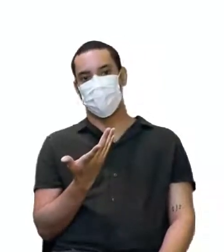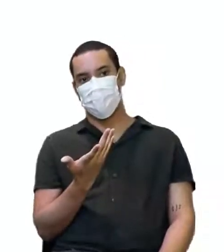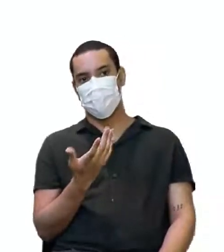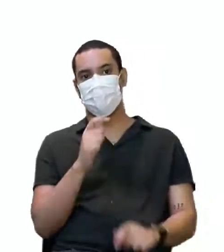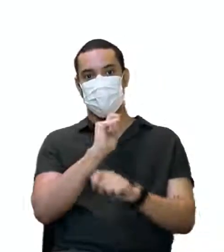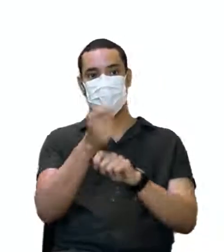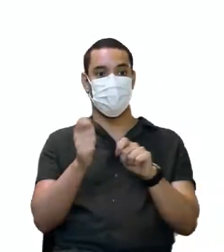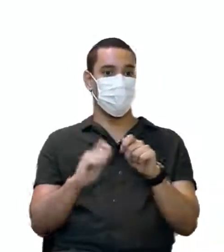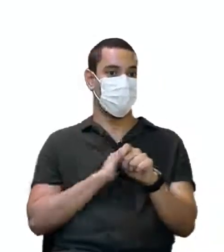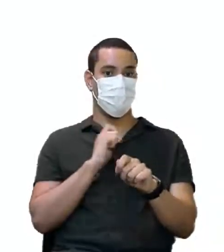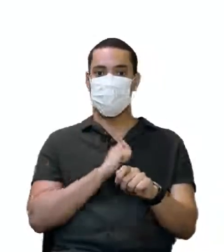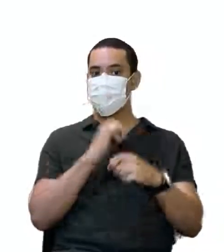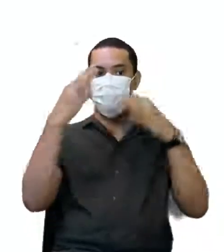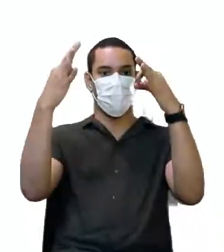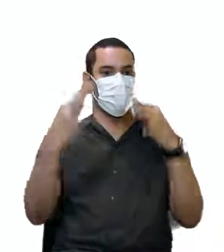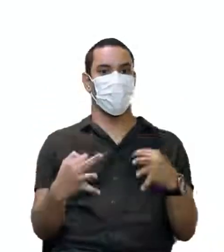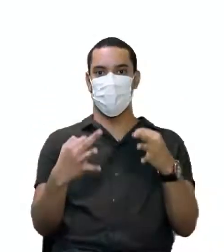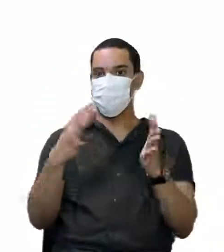Paleoantropologia